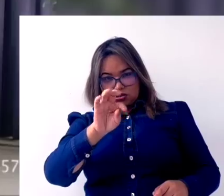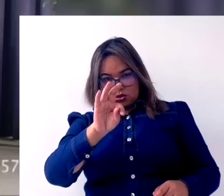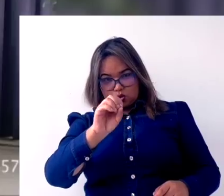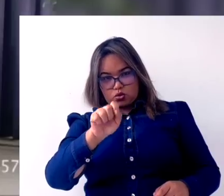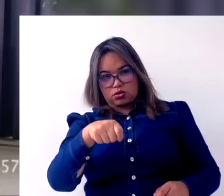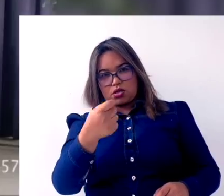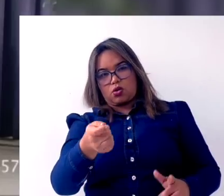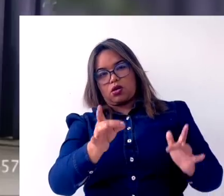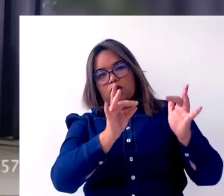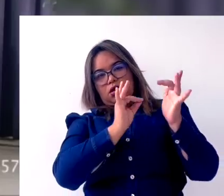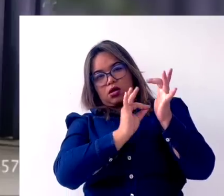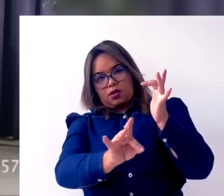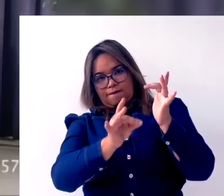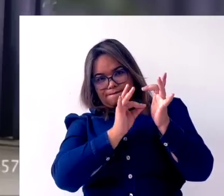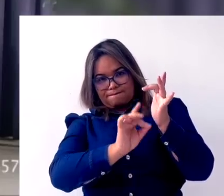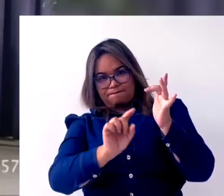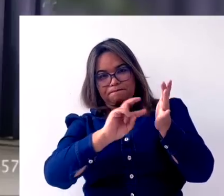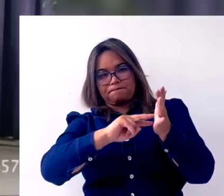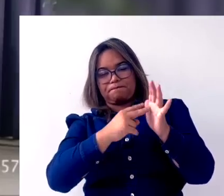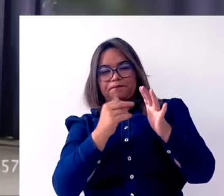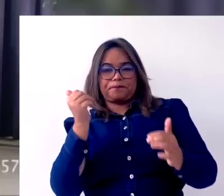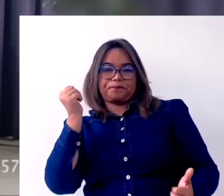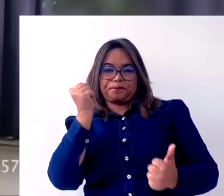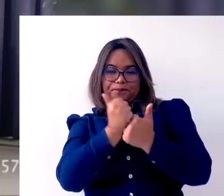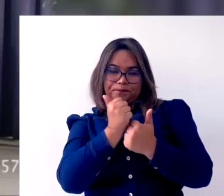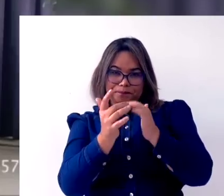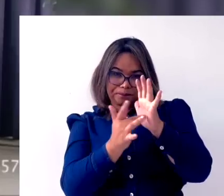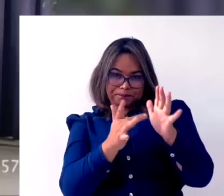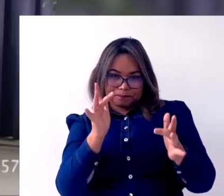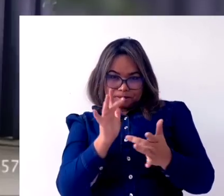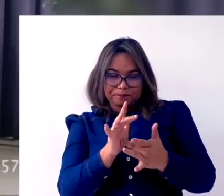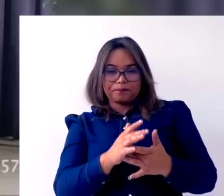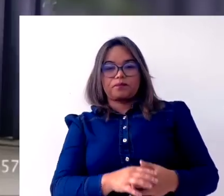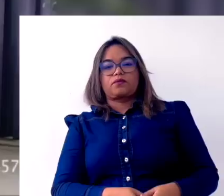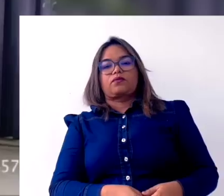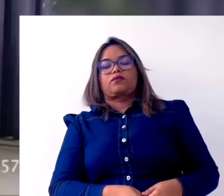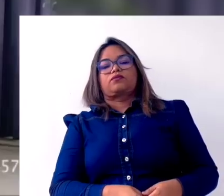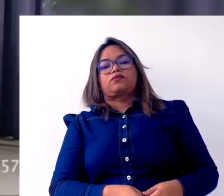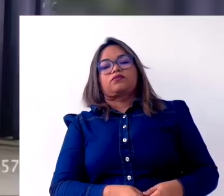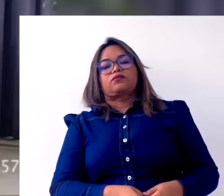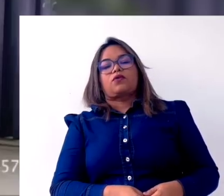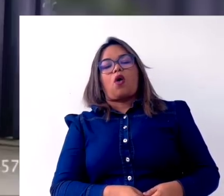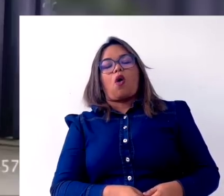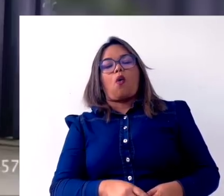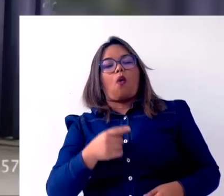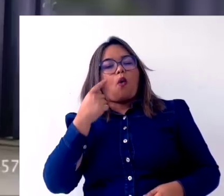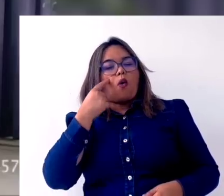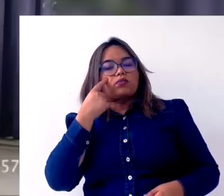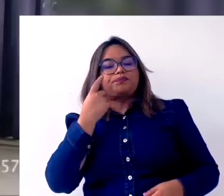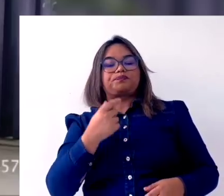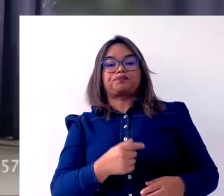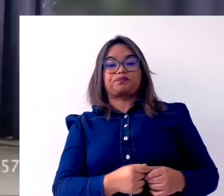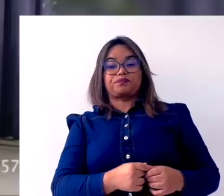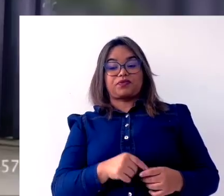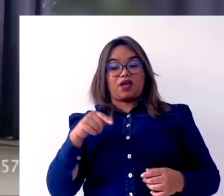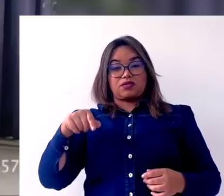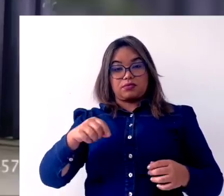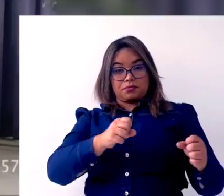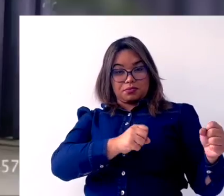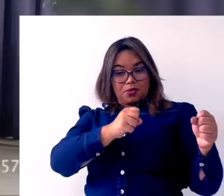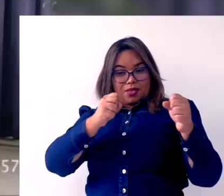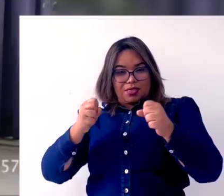Cristo. Então, sigam a linha de raciocínio. Esse sistema se colocou no lugar de Jesus como